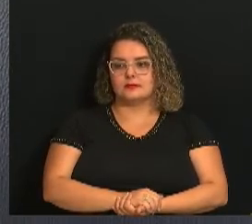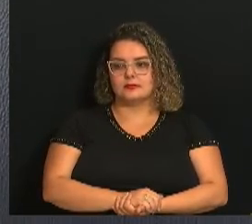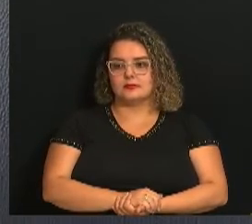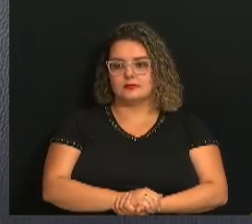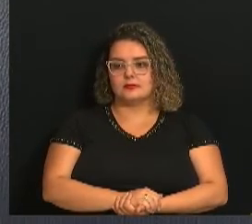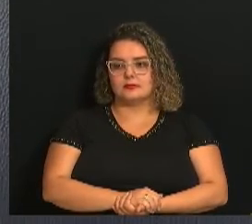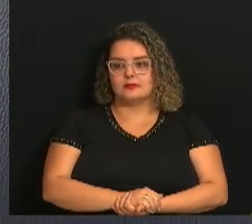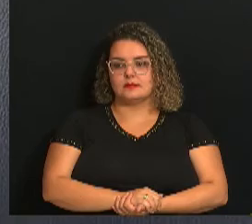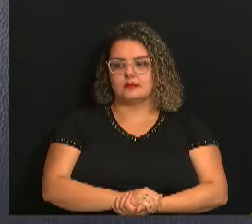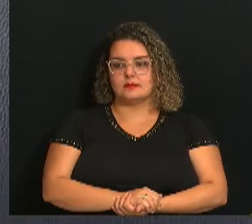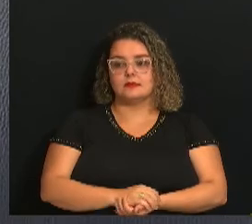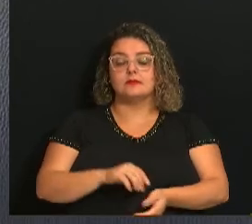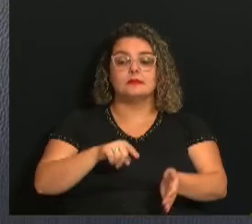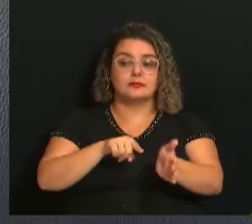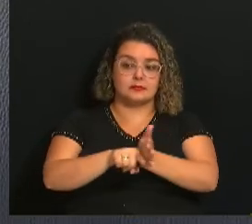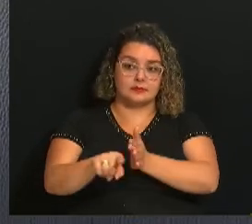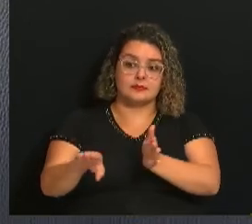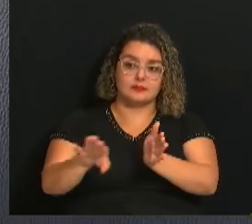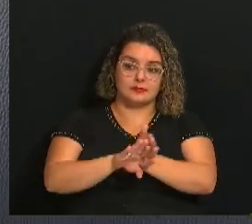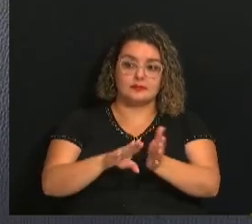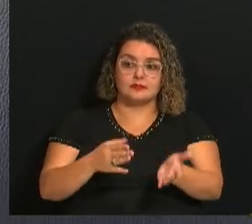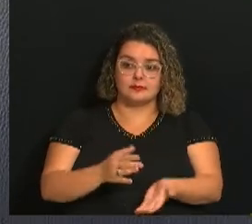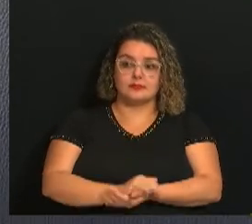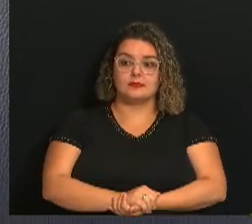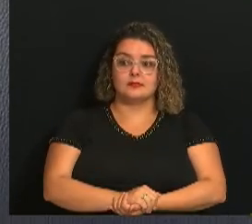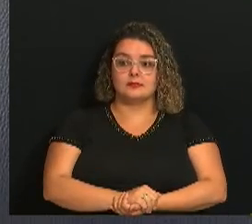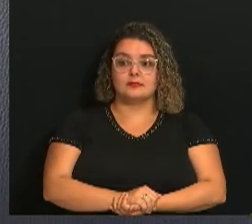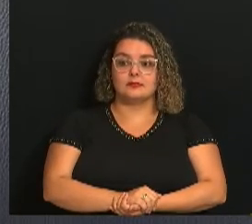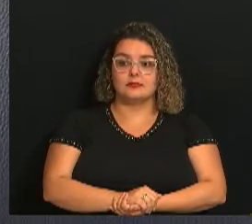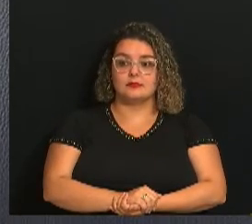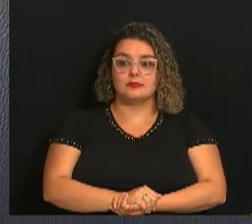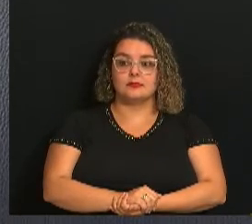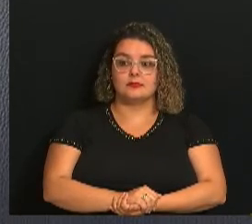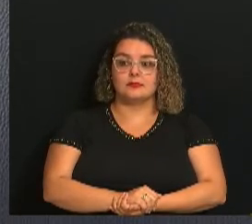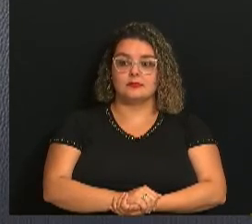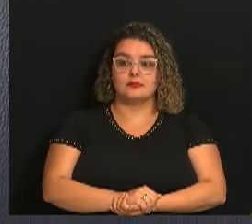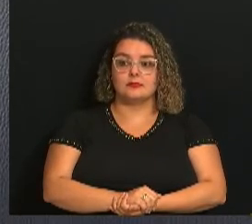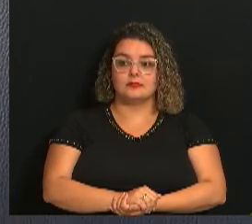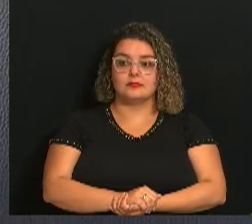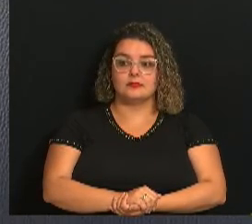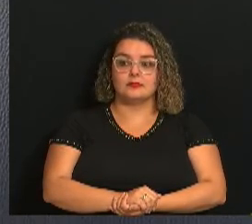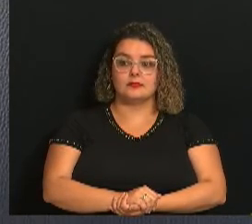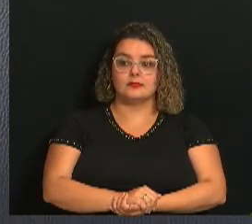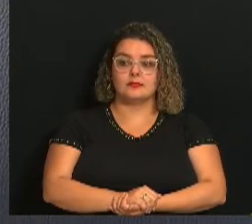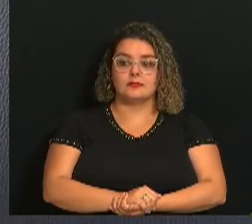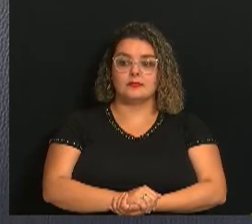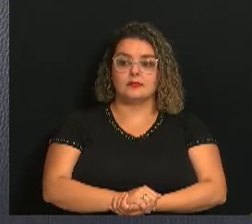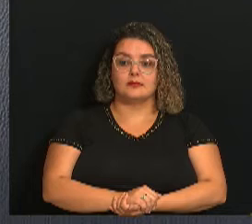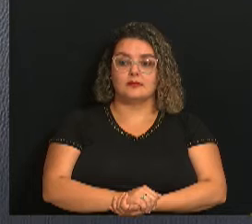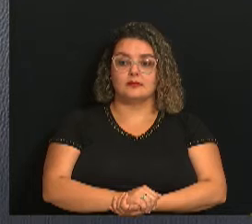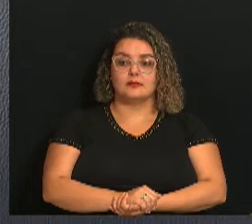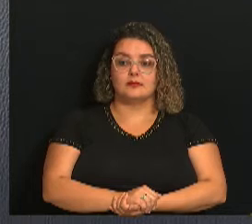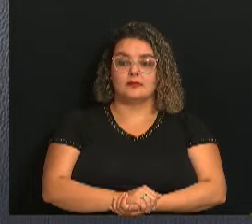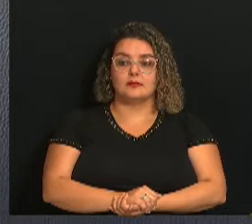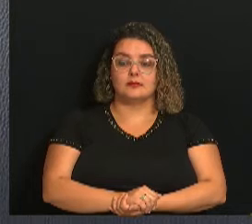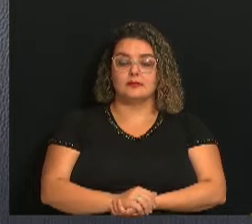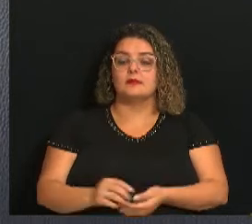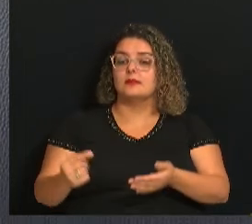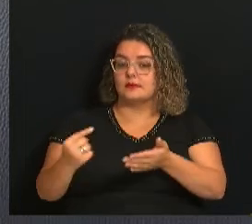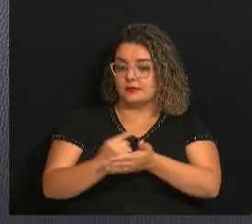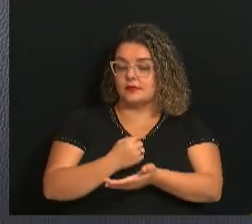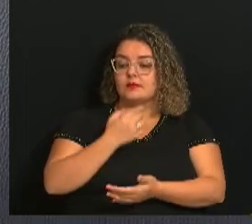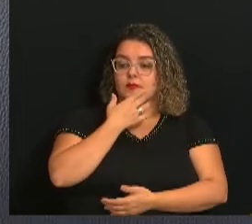é uma pergunta que acabou chegando, eu estou dialogando com ela aqui na sala Zoom, aqui, chegou agora assim, para mim. A pergunta é o seguinte,